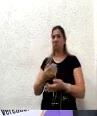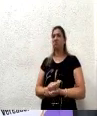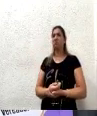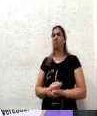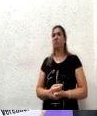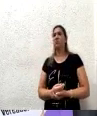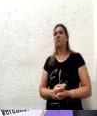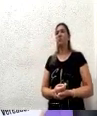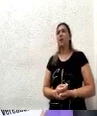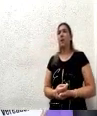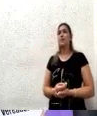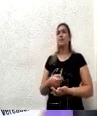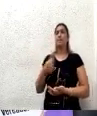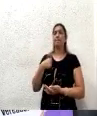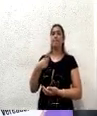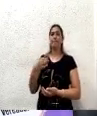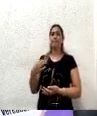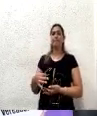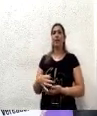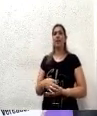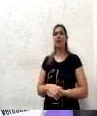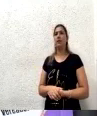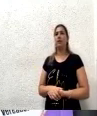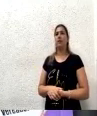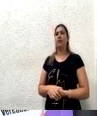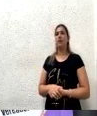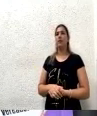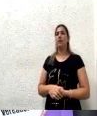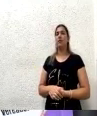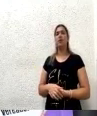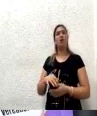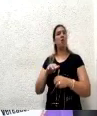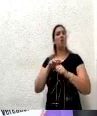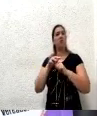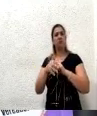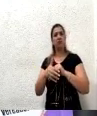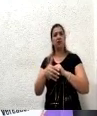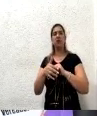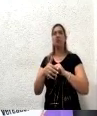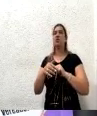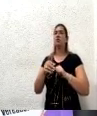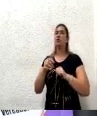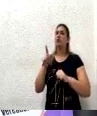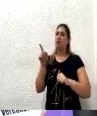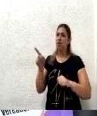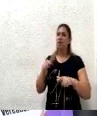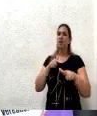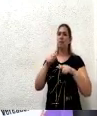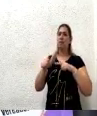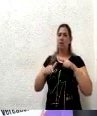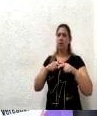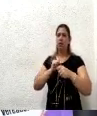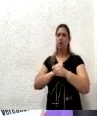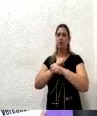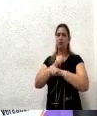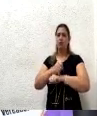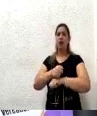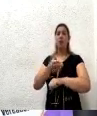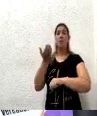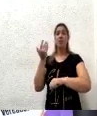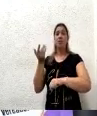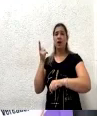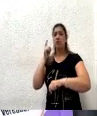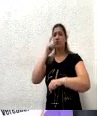e uma coisa é certa, né, seja na questão do Covid, que eu acho que por tantas dificuldades que nós passamos,